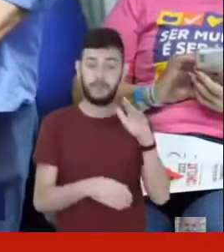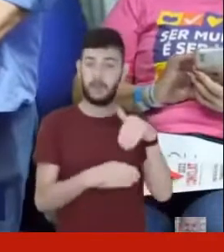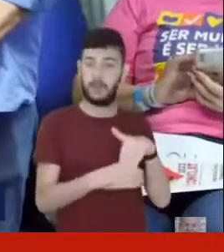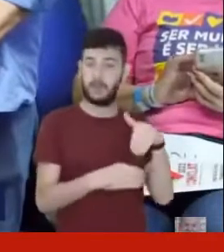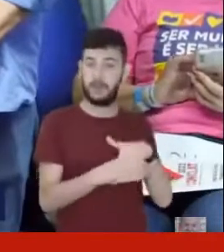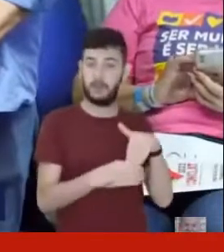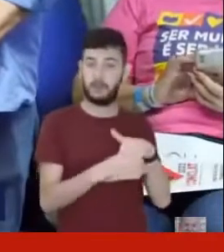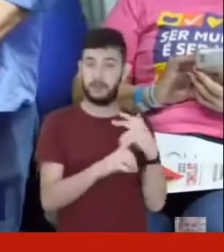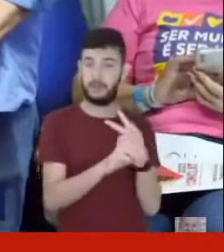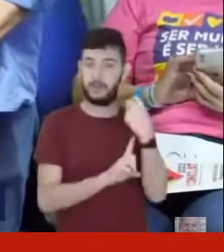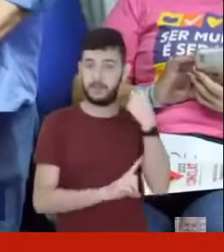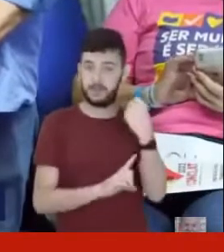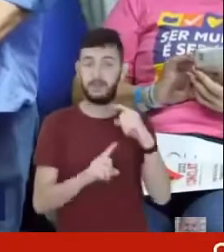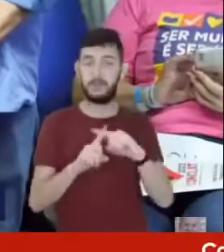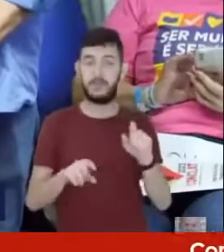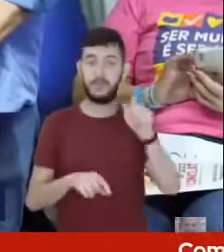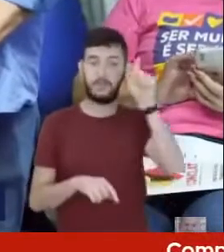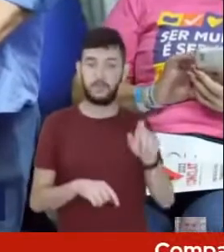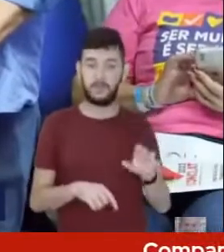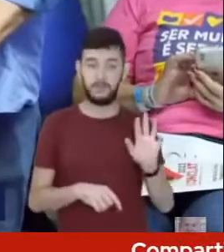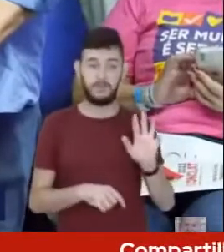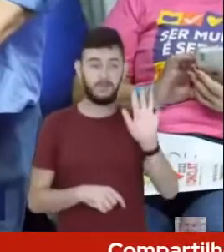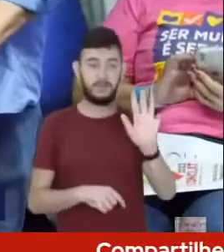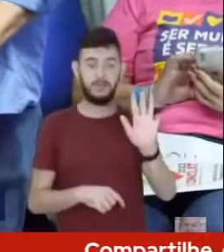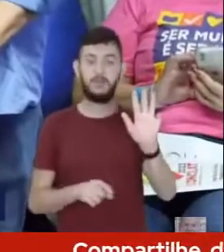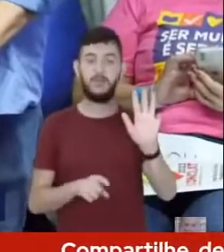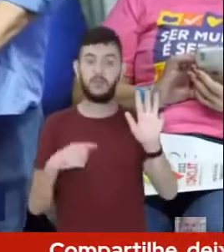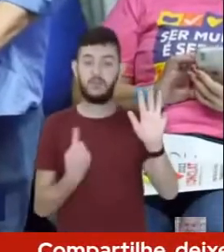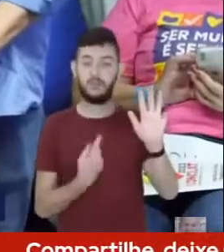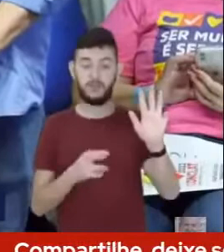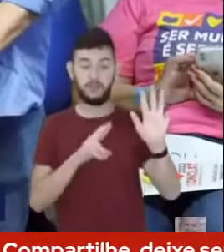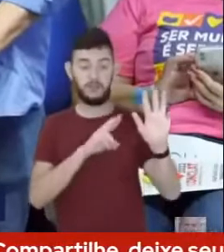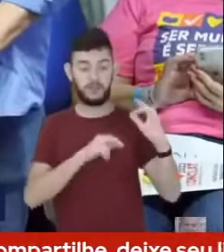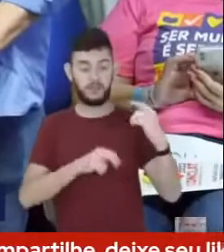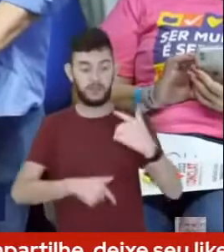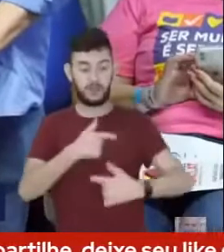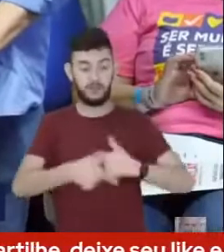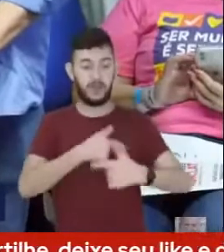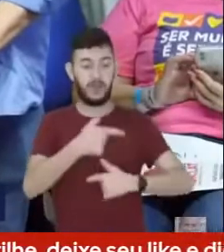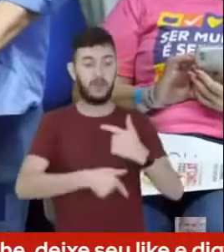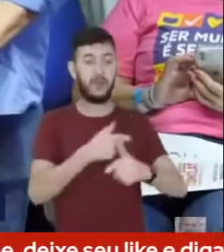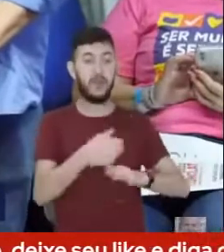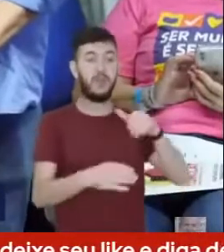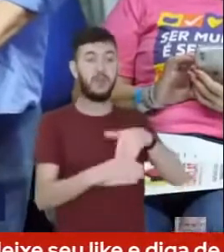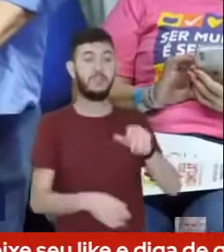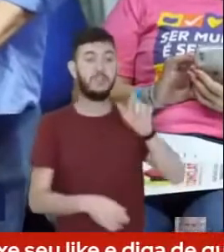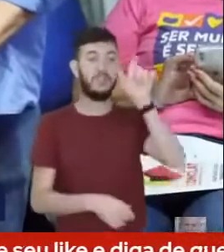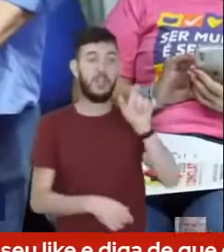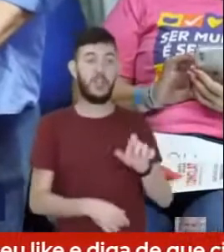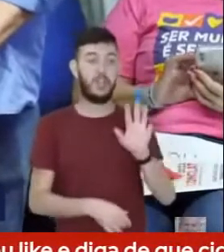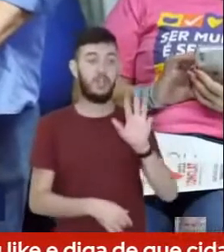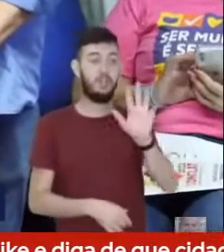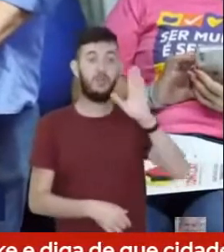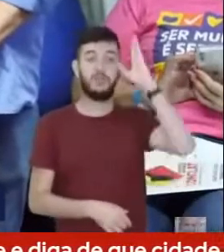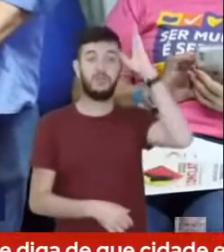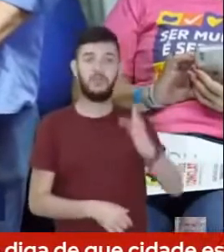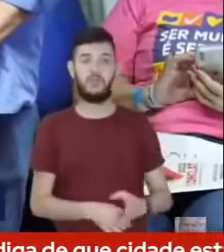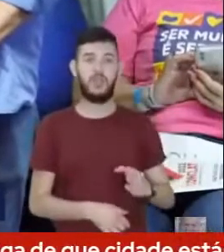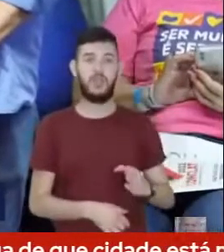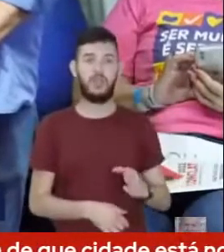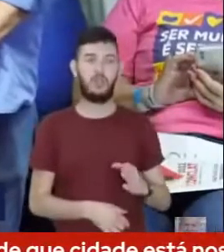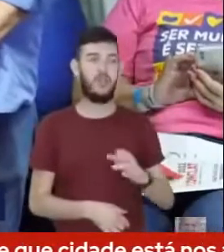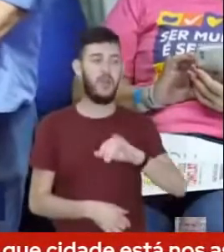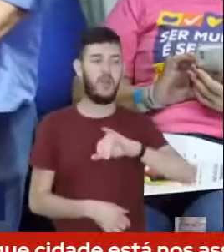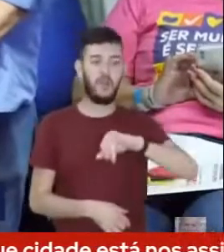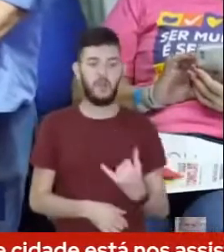em nós de eleger você no primeiro turno. Não vamos dar chance para cobra.